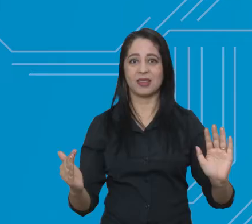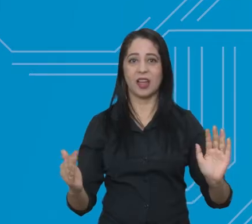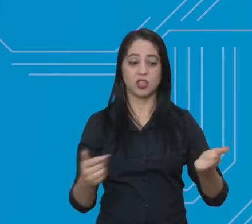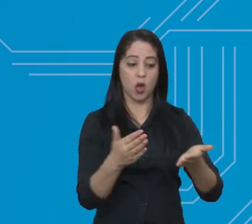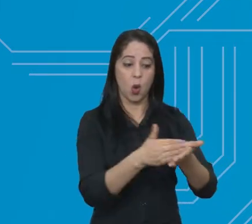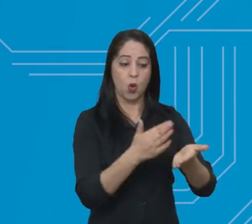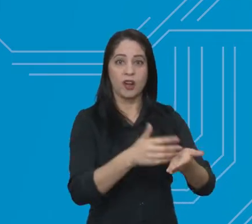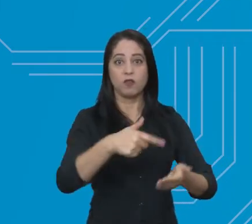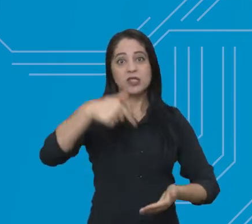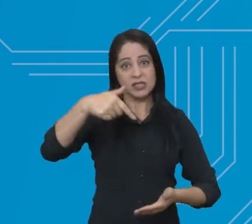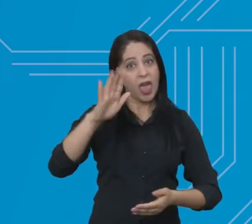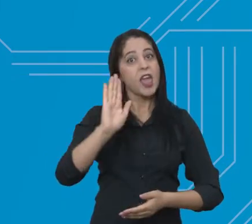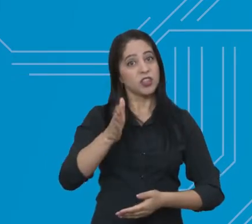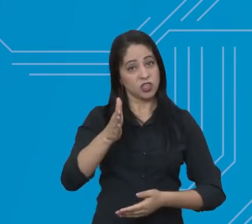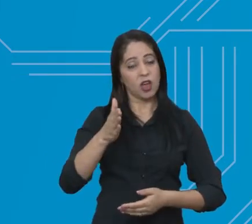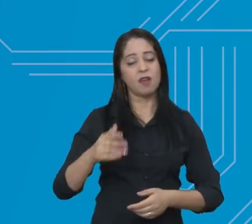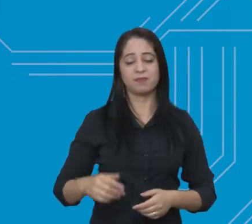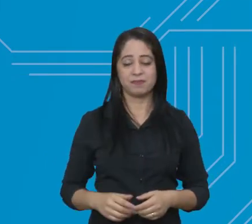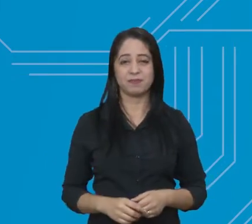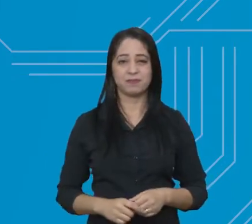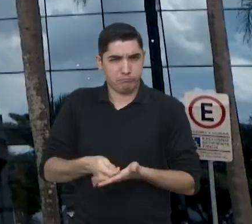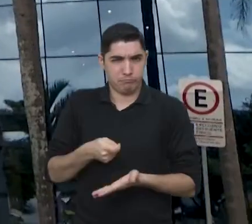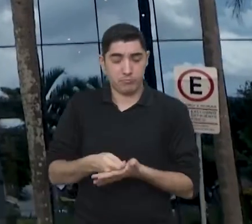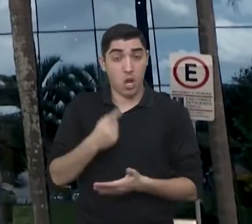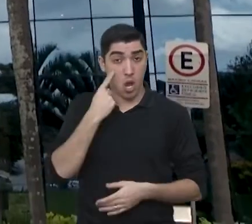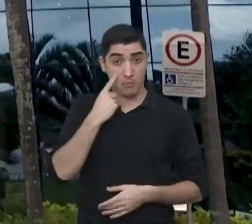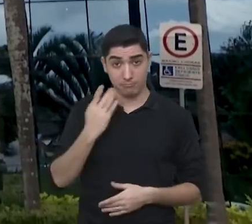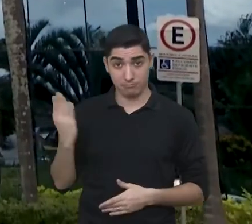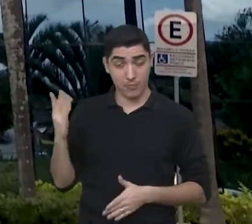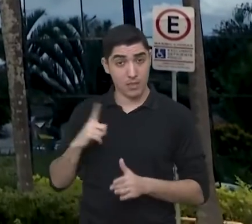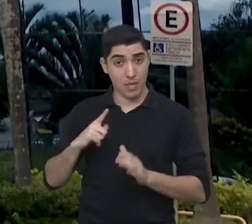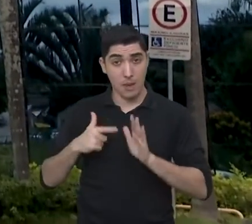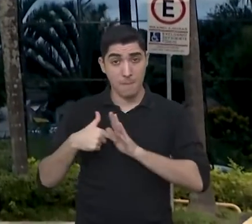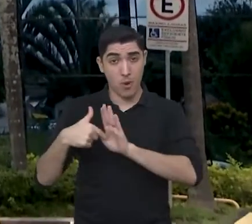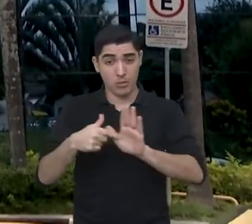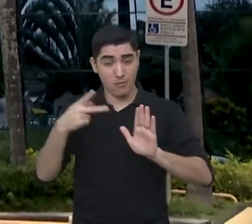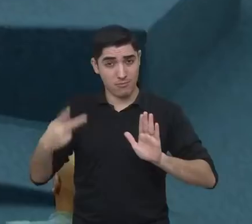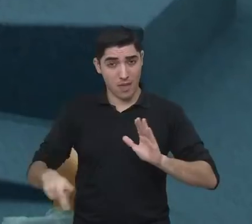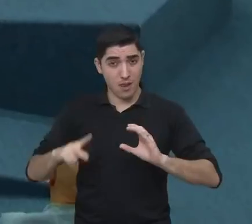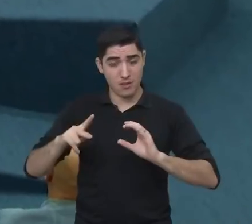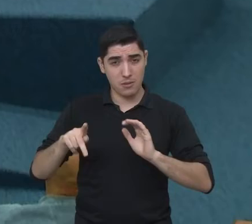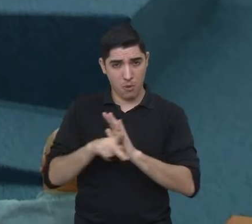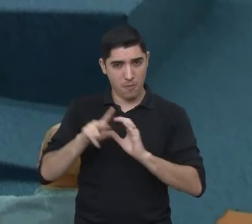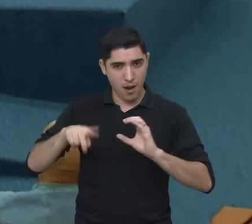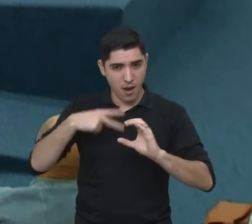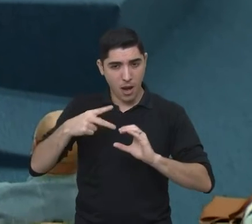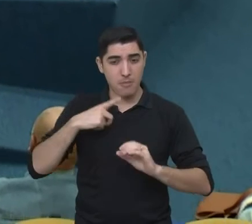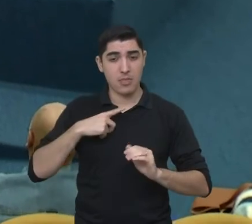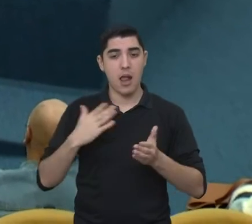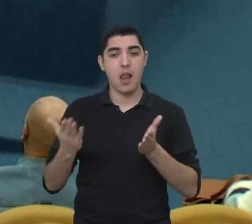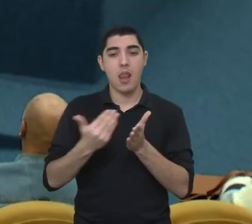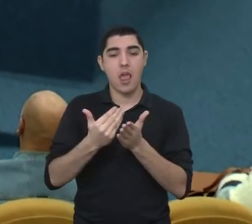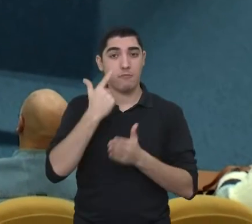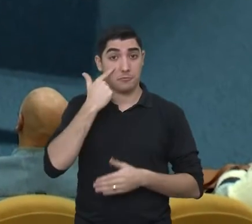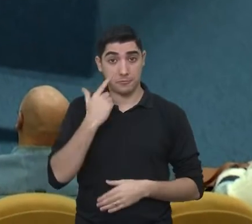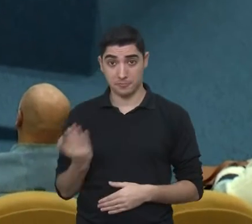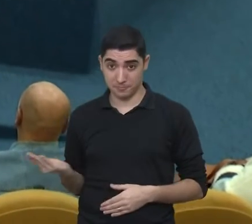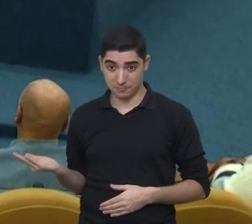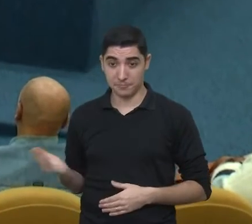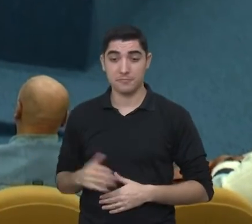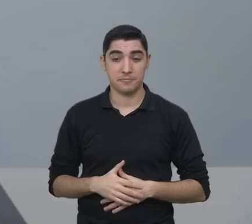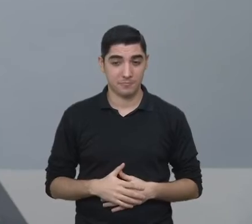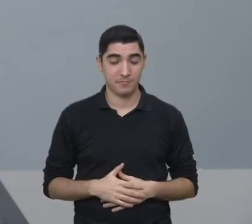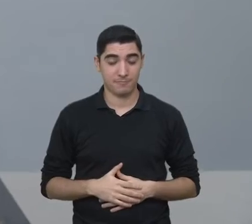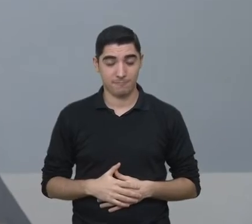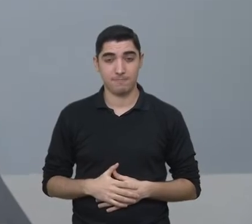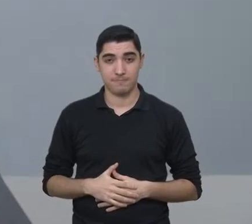obra lançada pelo ex-vereador da cidade. A Câmara Municipal de São José foi palco da cerimônia de pré-lançamento do